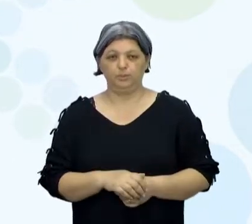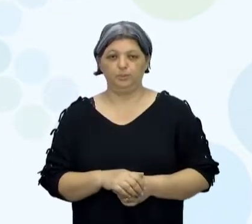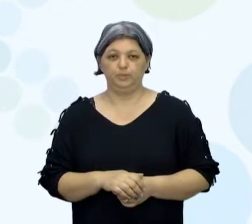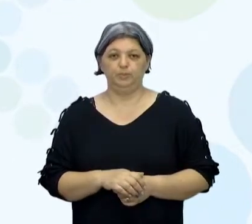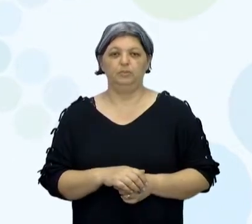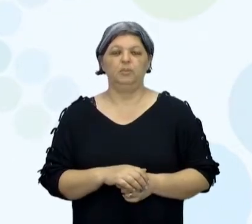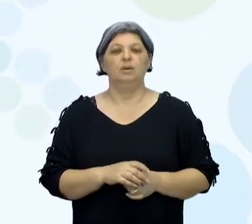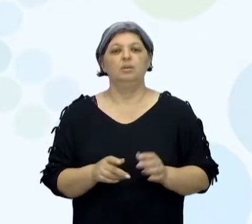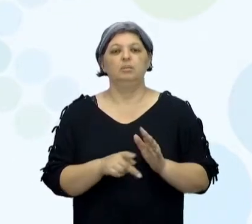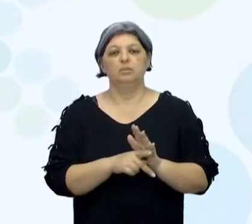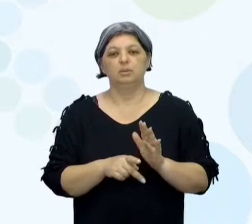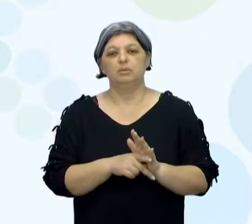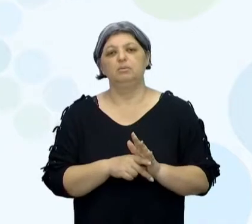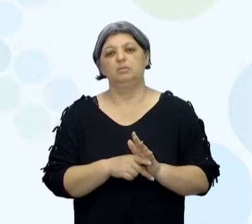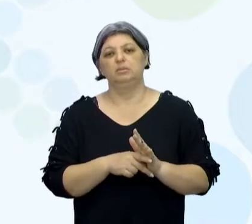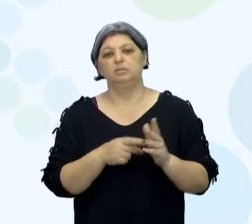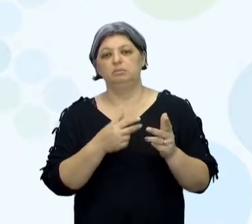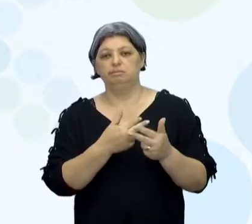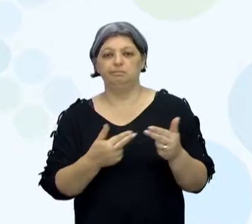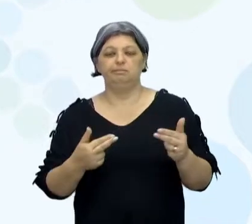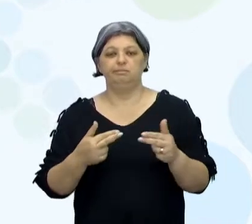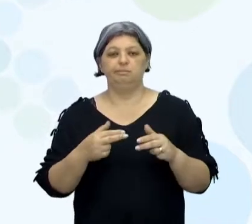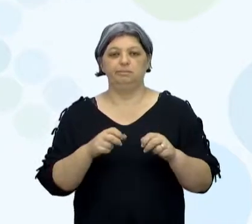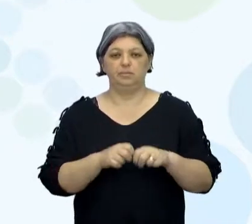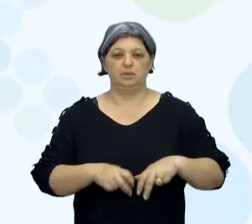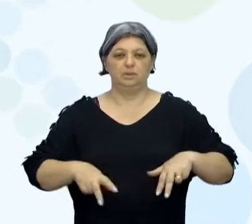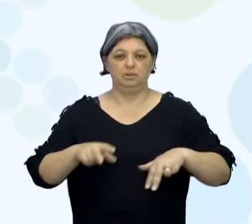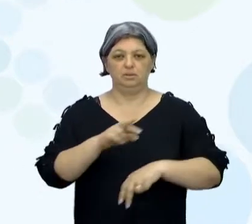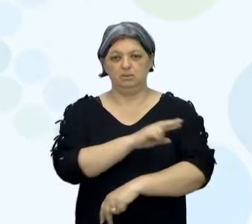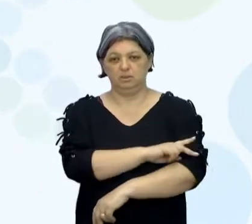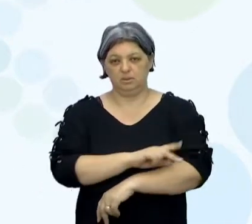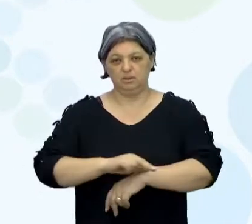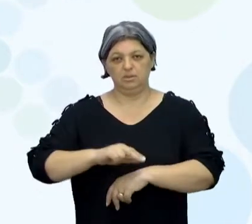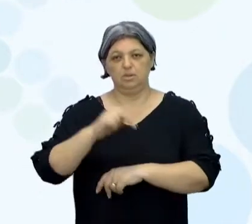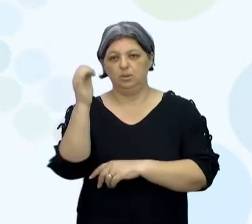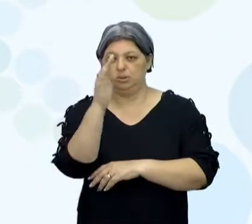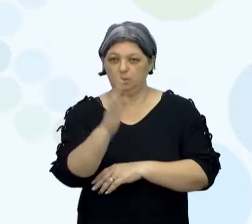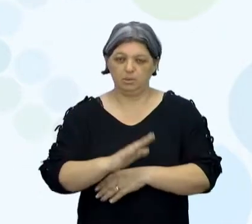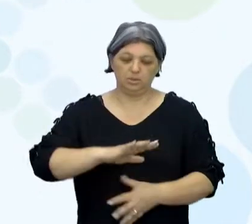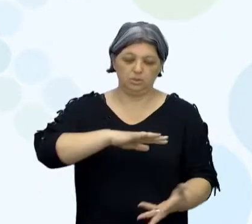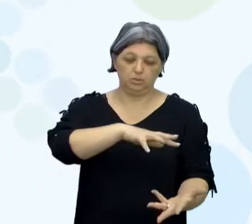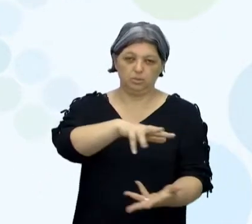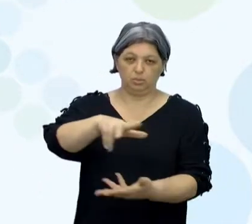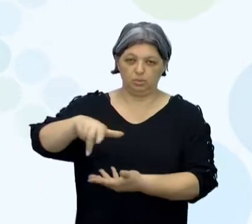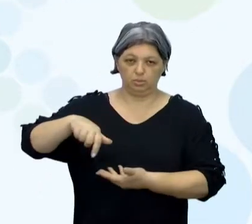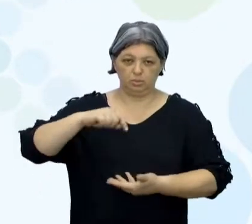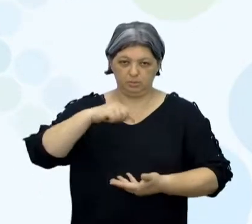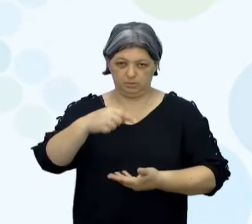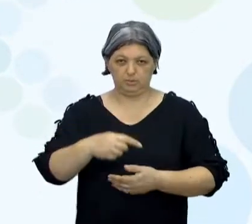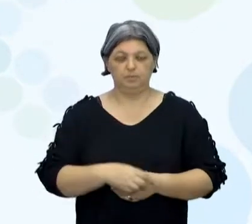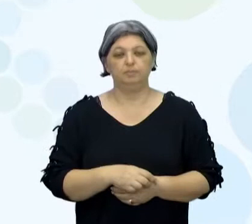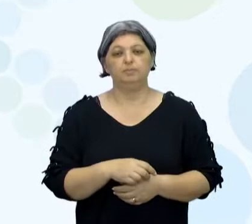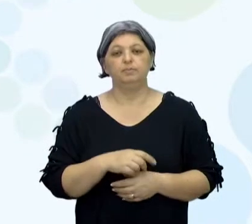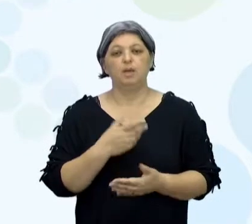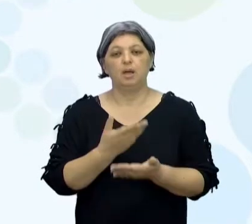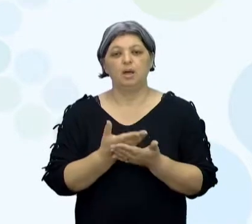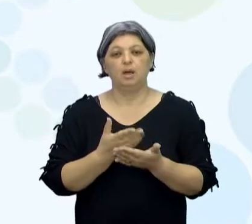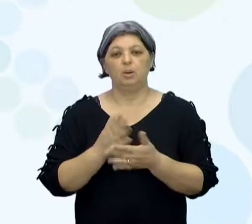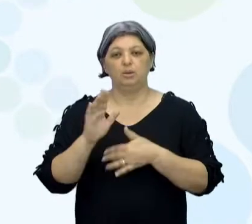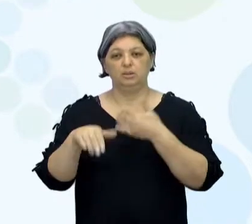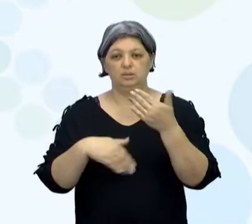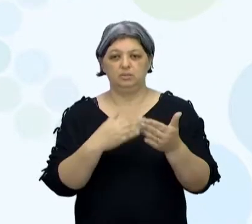a de questões étnico-raciais no Brasil e no mundo e essa aula é a aula de desenvolvimento